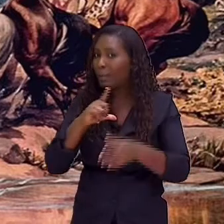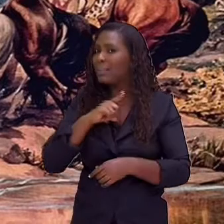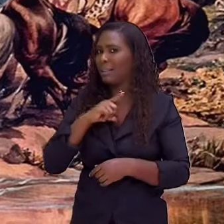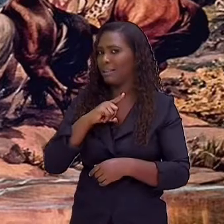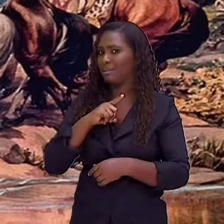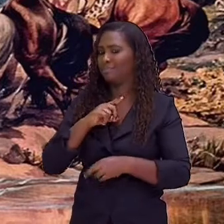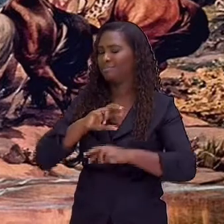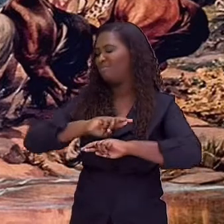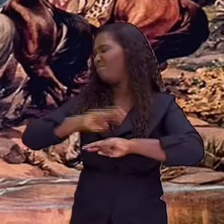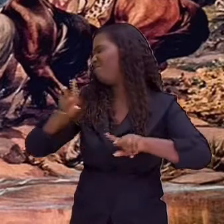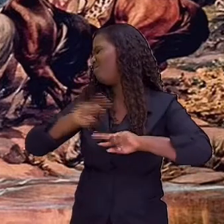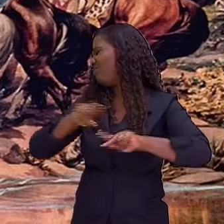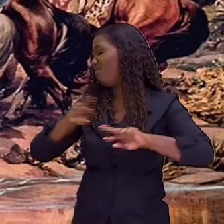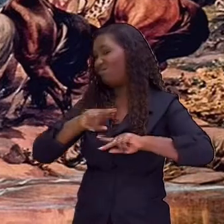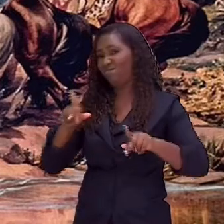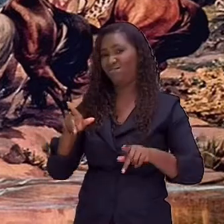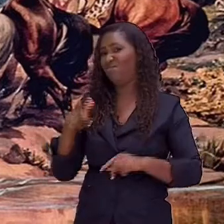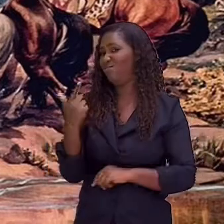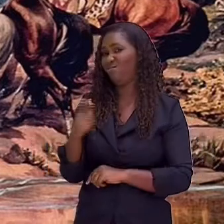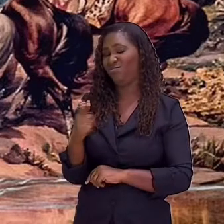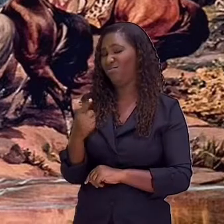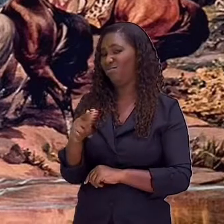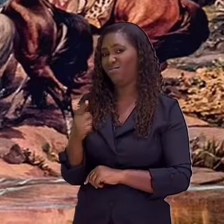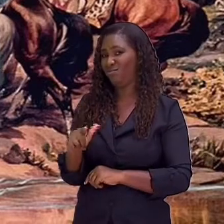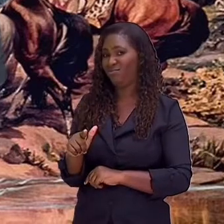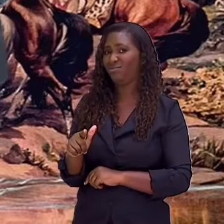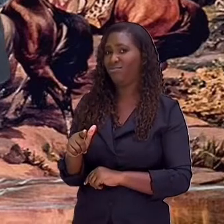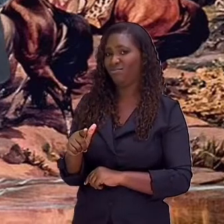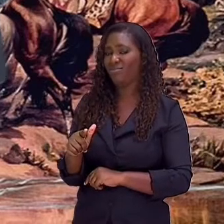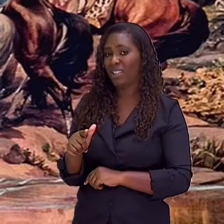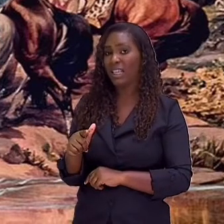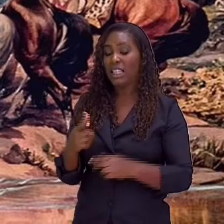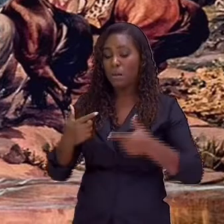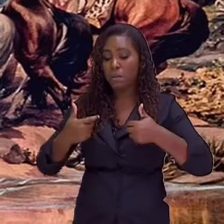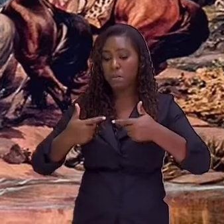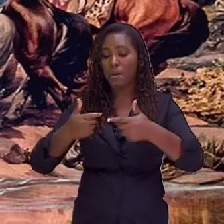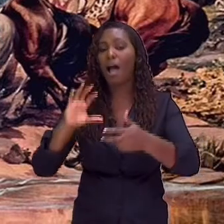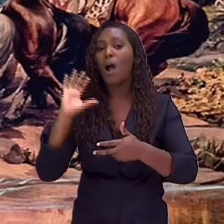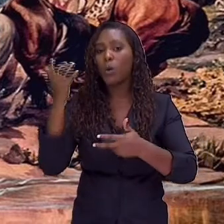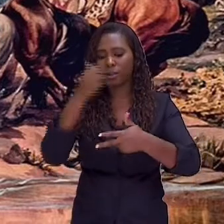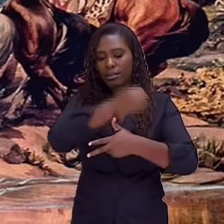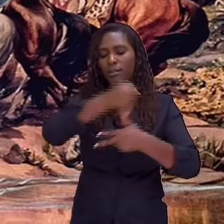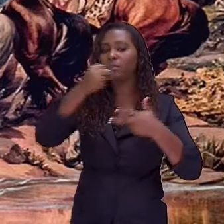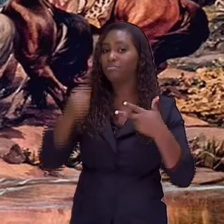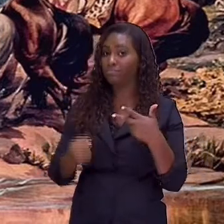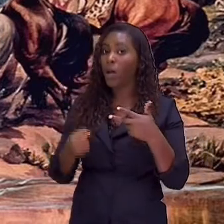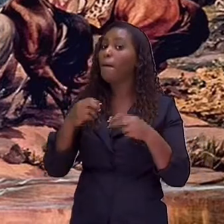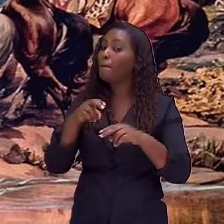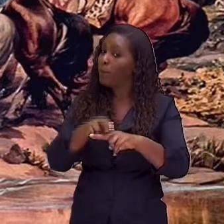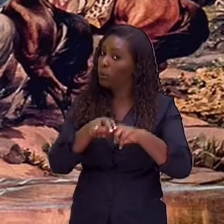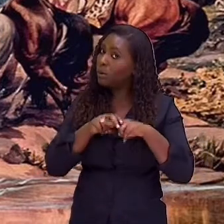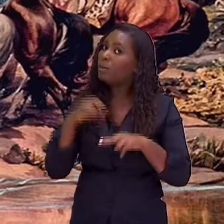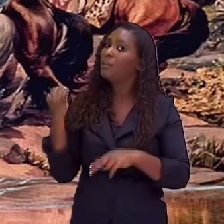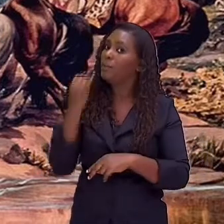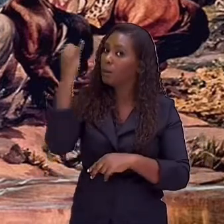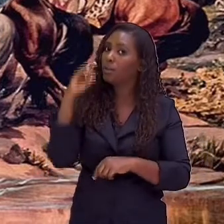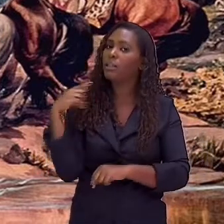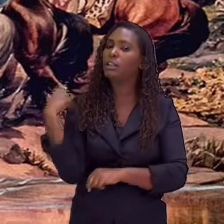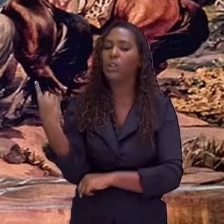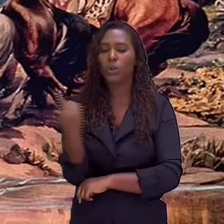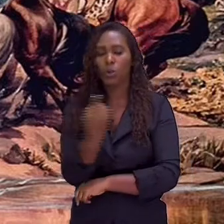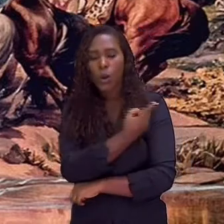guerra. Por isso que é importante a gente saber e estudar sobre as constituições, as leis que